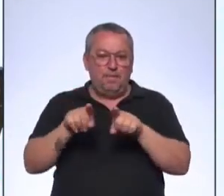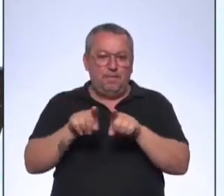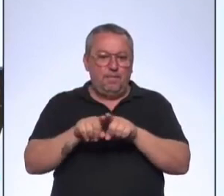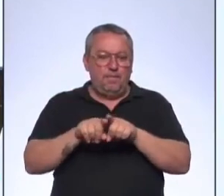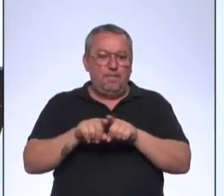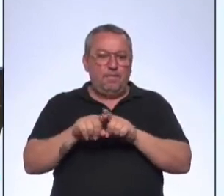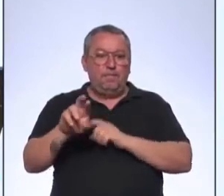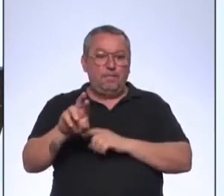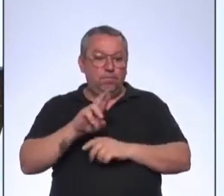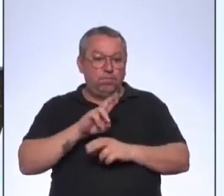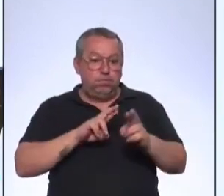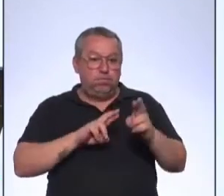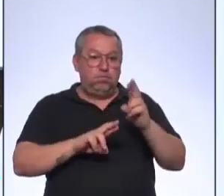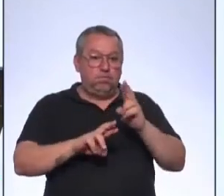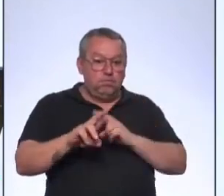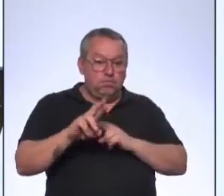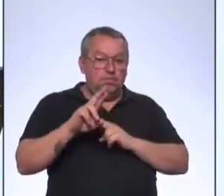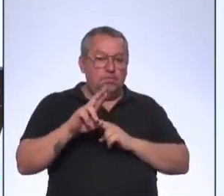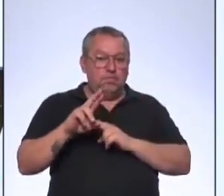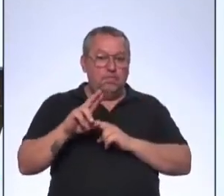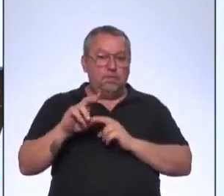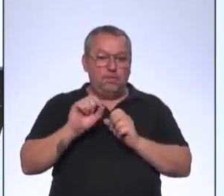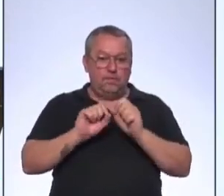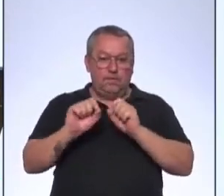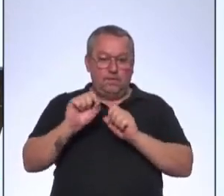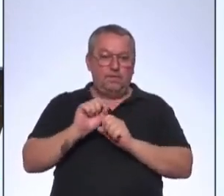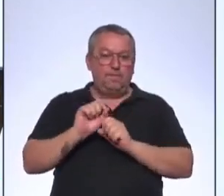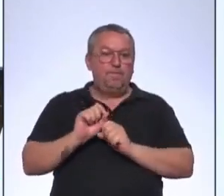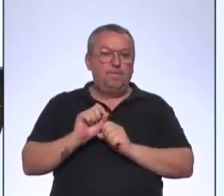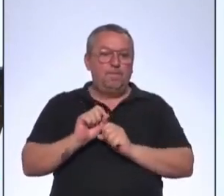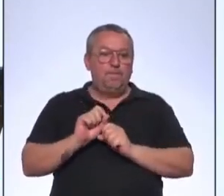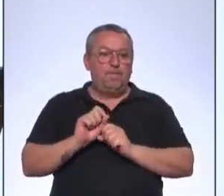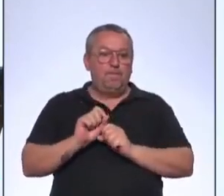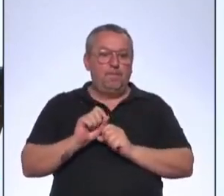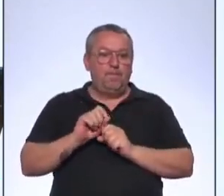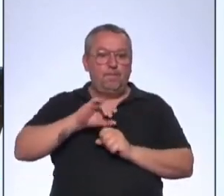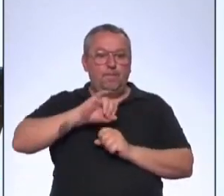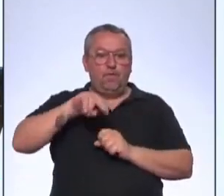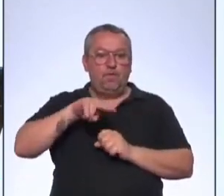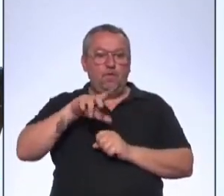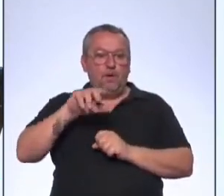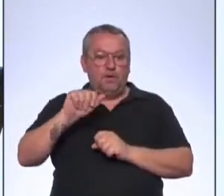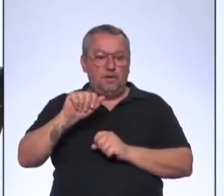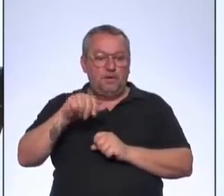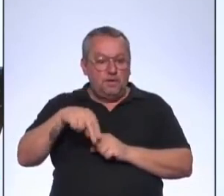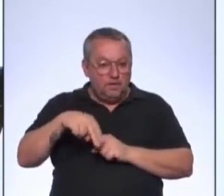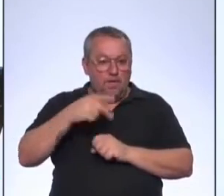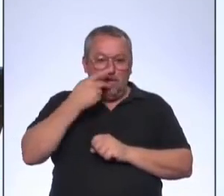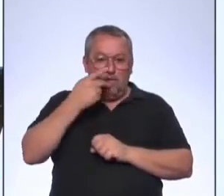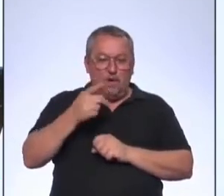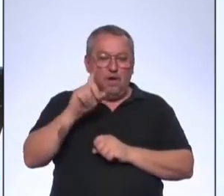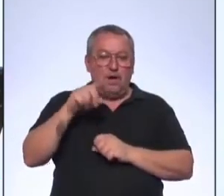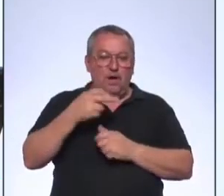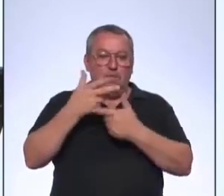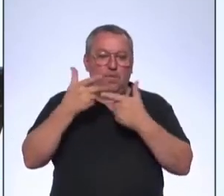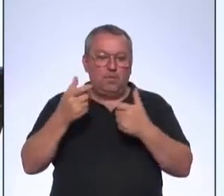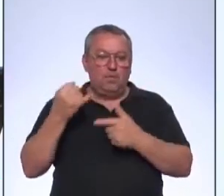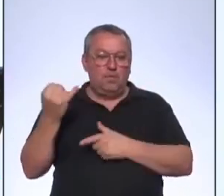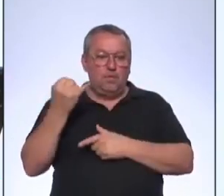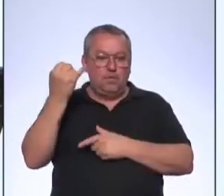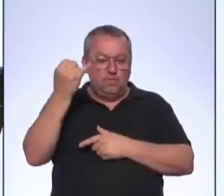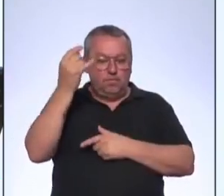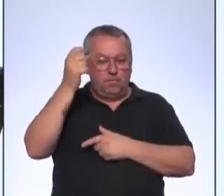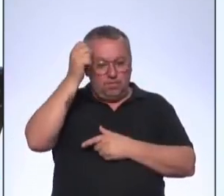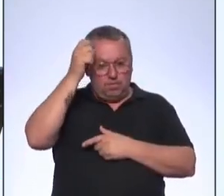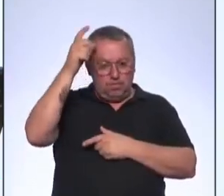das respostas da questão que o senhor deixou, professor Carlos. O Julian, ele diz que é algo que tem relevância